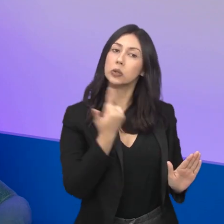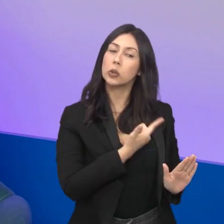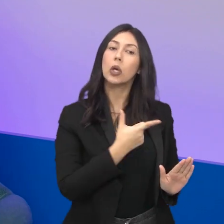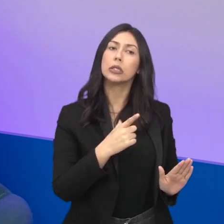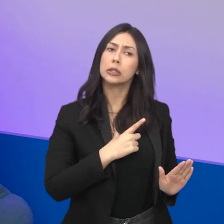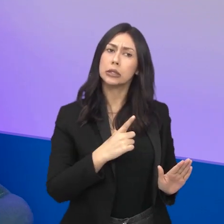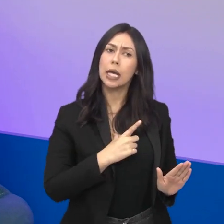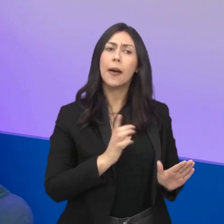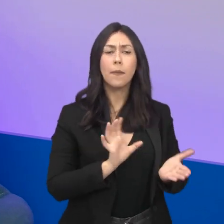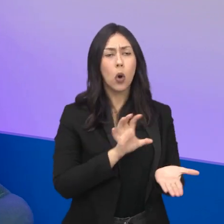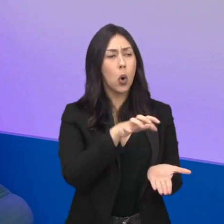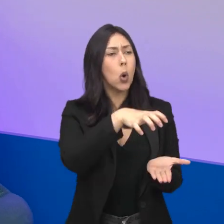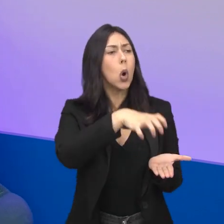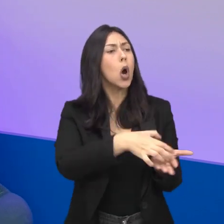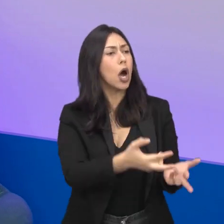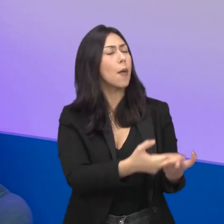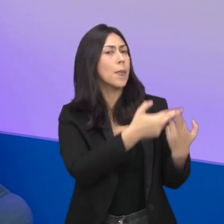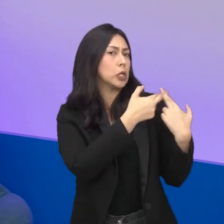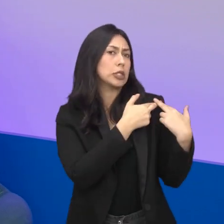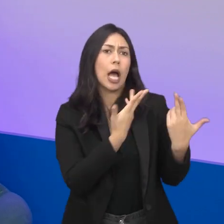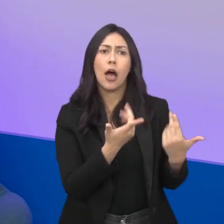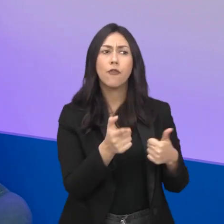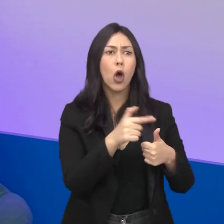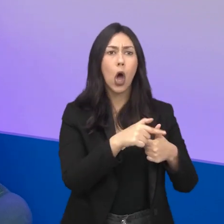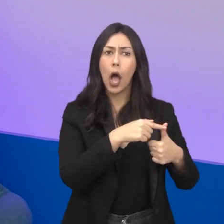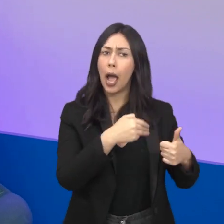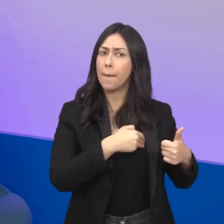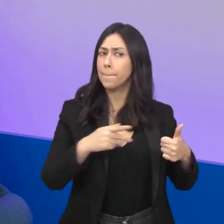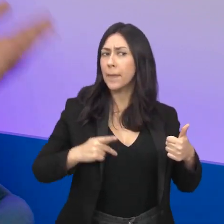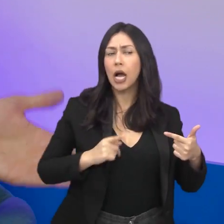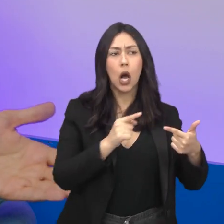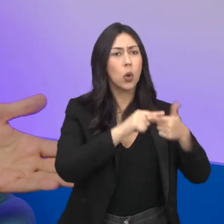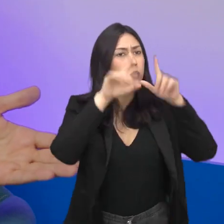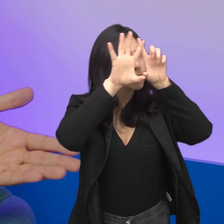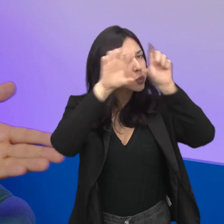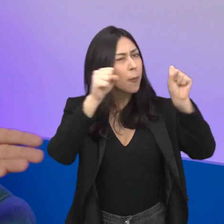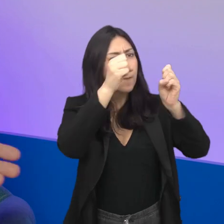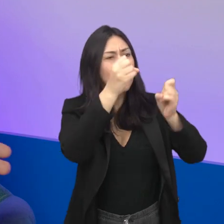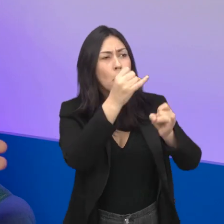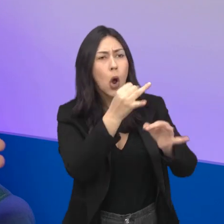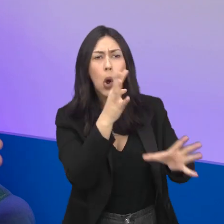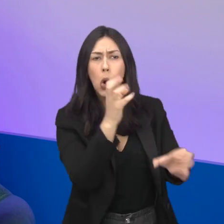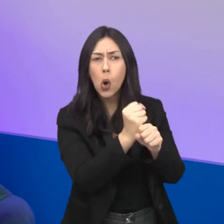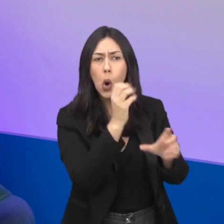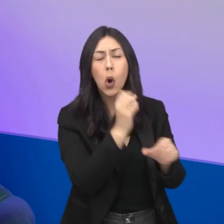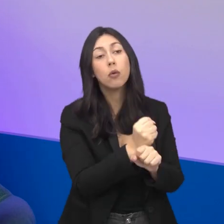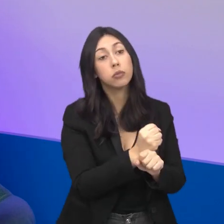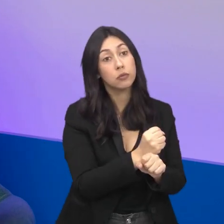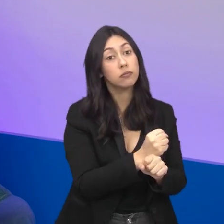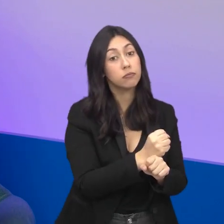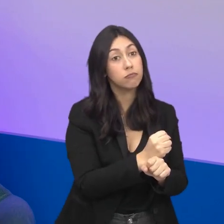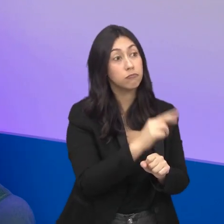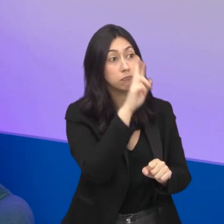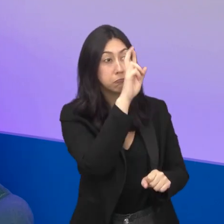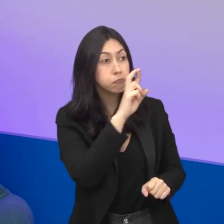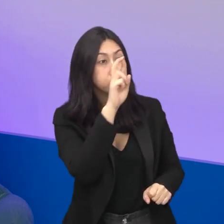gente sempre tem os órgãos de controle, como o Ministério Público, o Tribunal de Contas, para acionar quando há o descumprimento da Lei de Acesso à Informação.